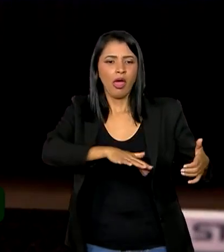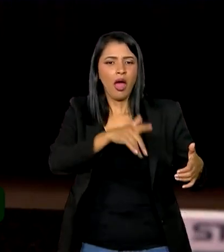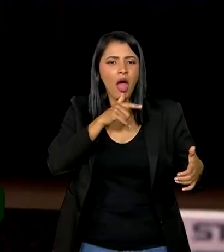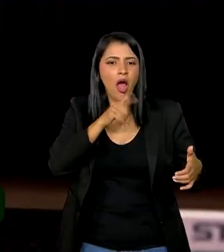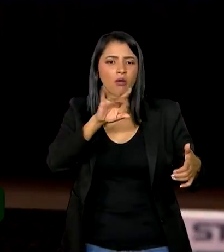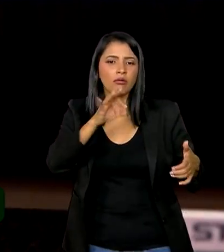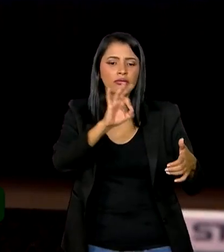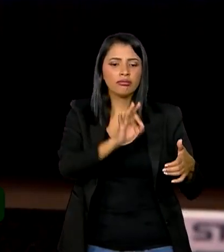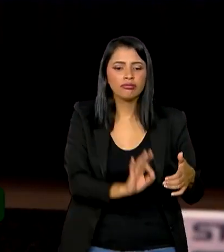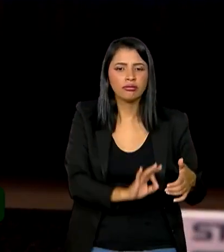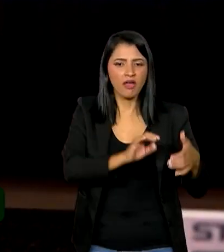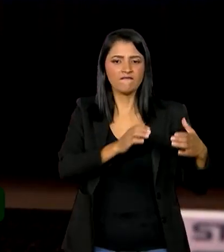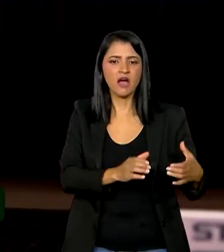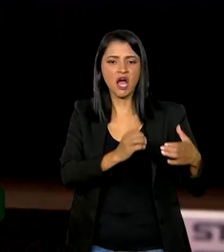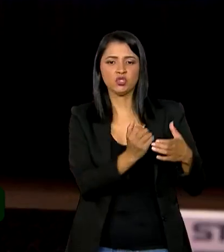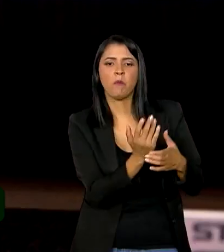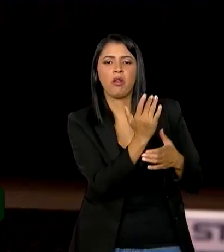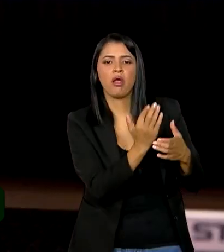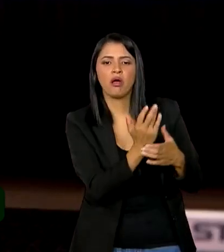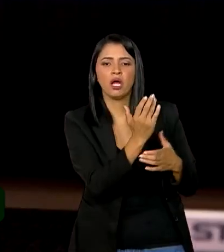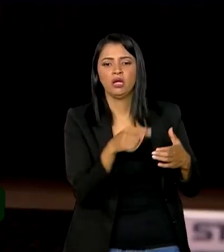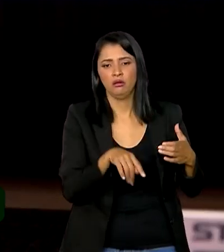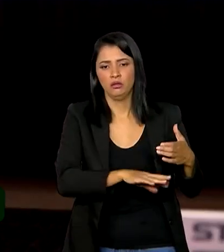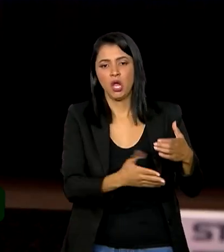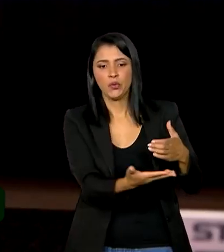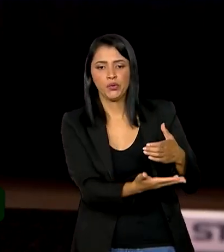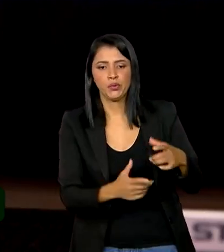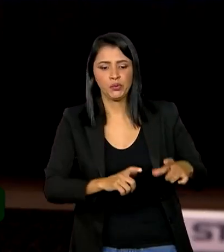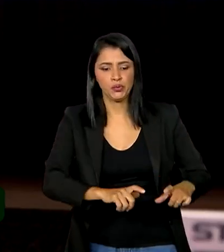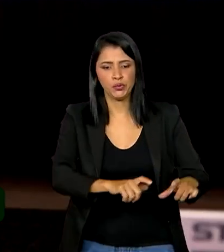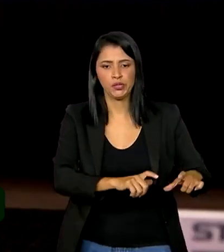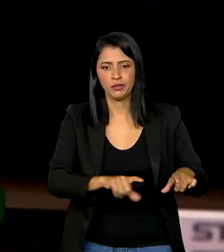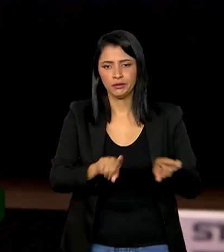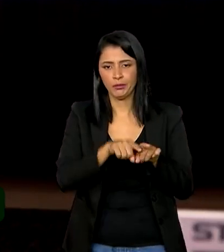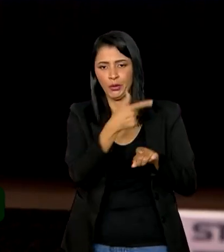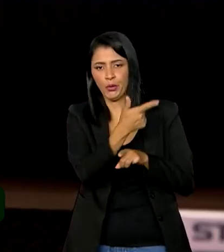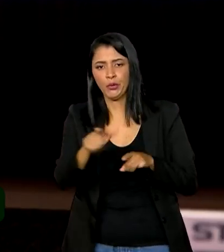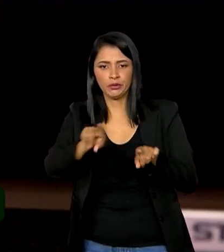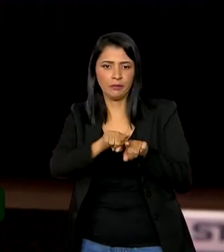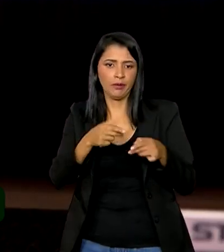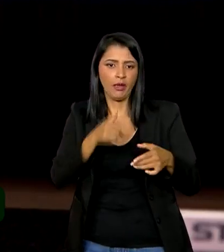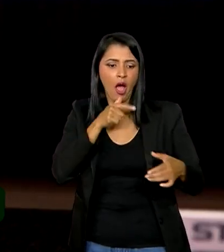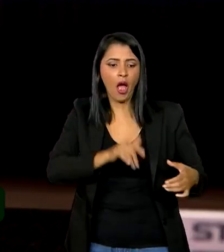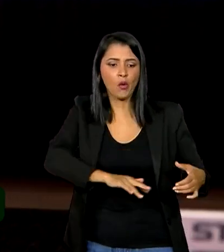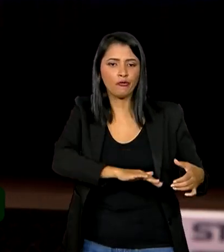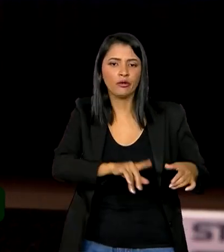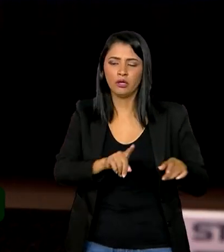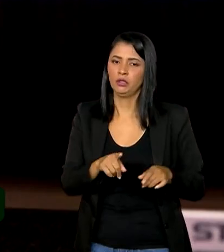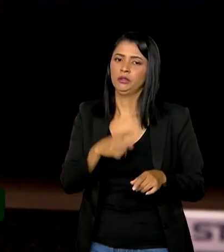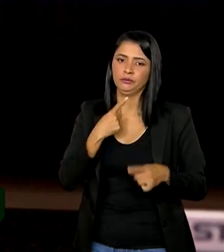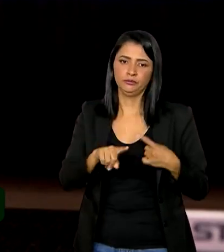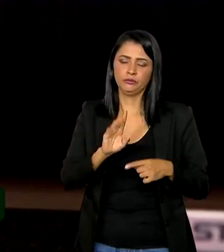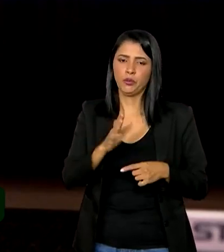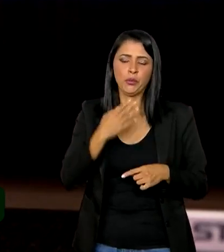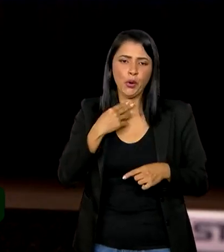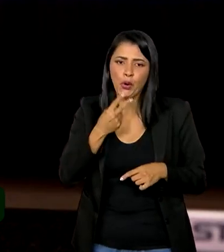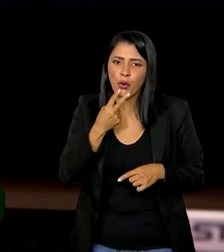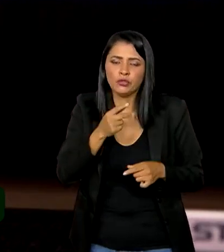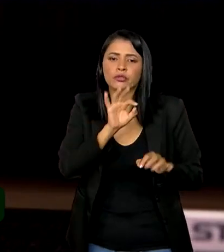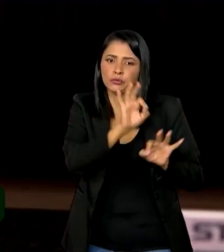dos municípios do estado. A ministra também falou sobre a estratégia de antecipar a campanha de prevenção